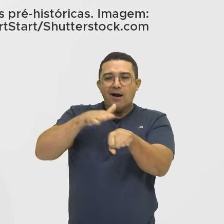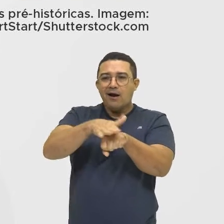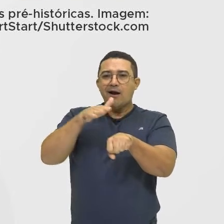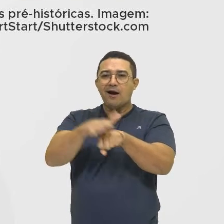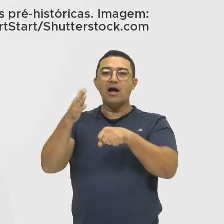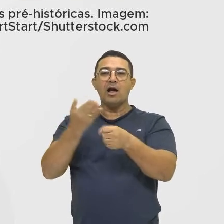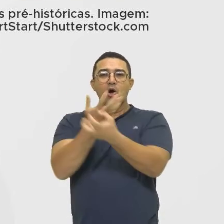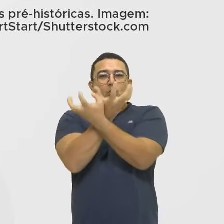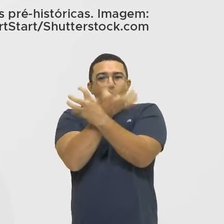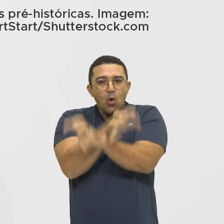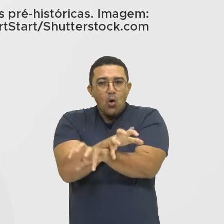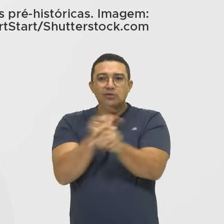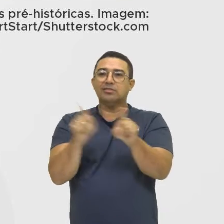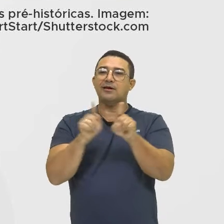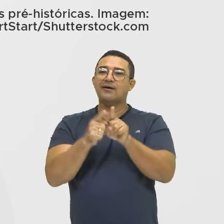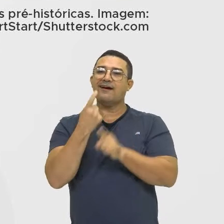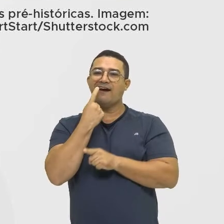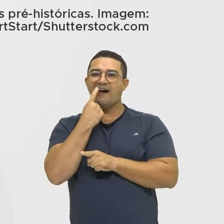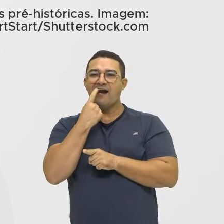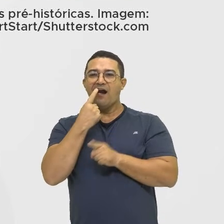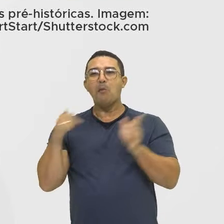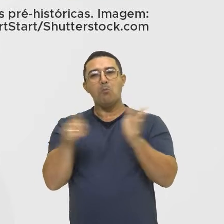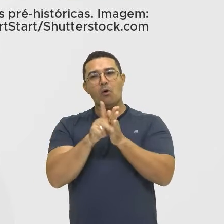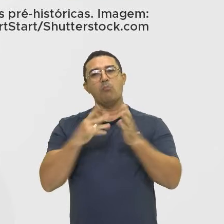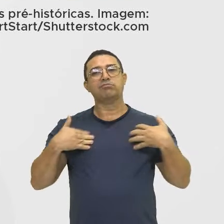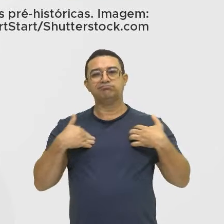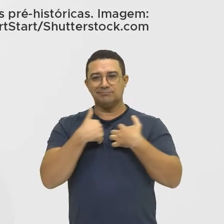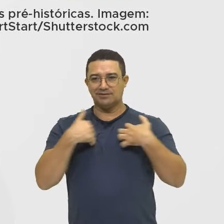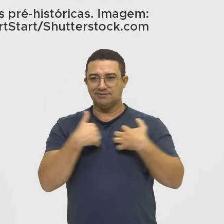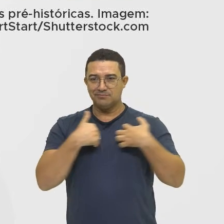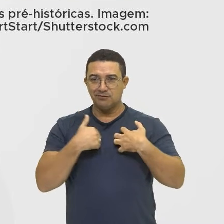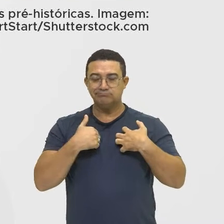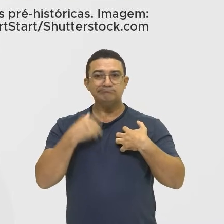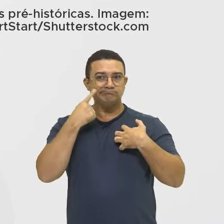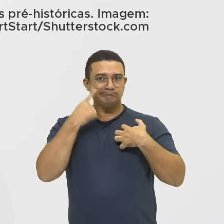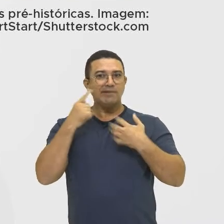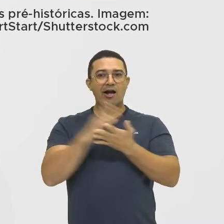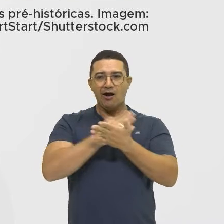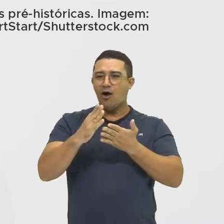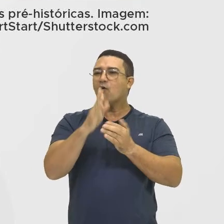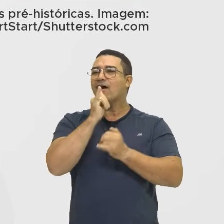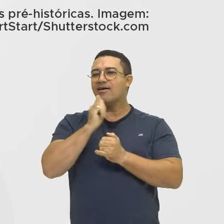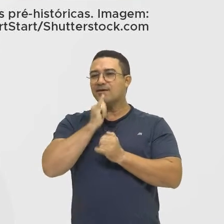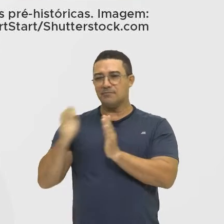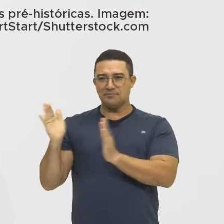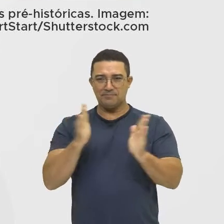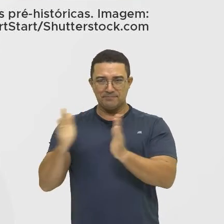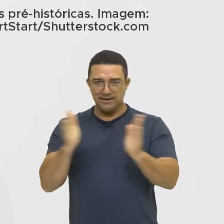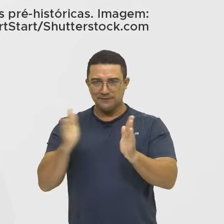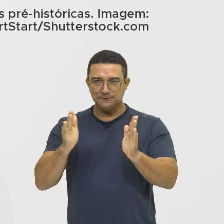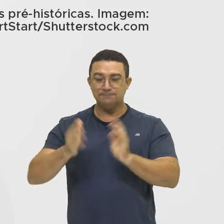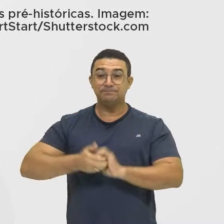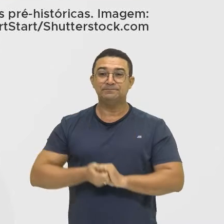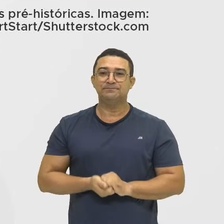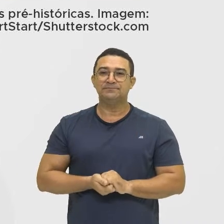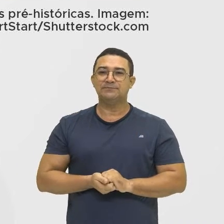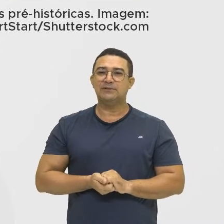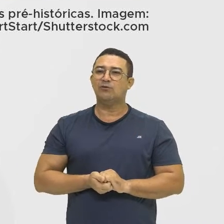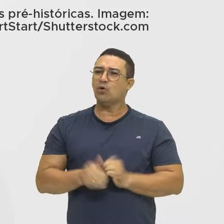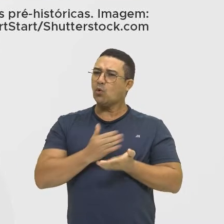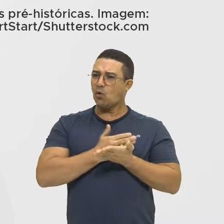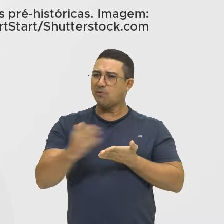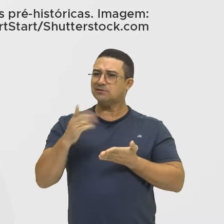animais. Aí nós temos alguns exemplos desse período, desses objetos. Então, a partir daí, nós temos